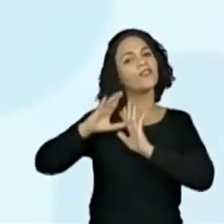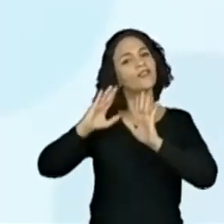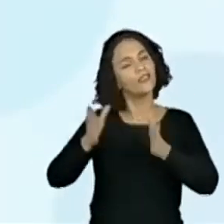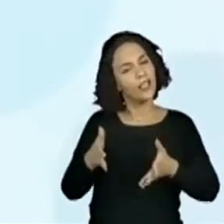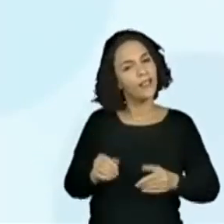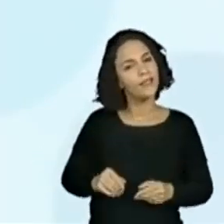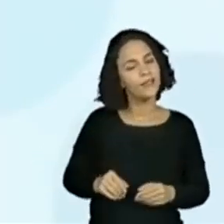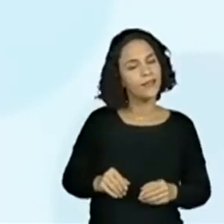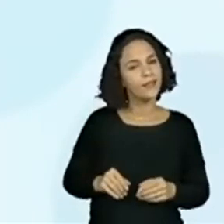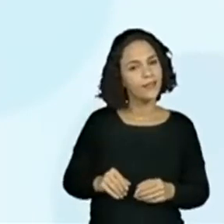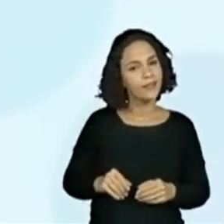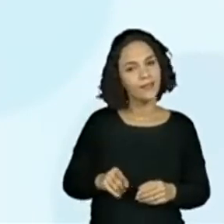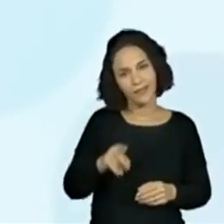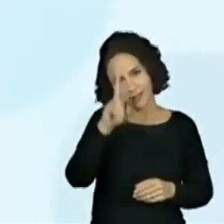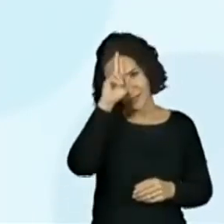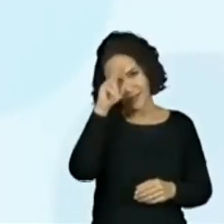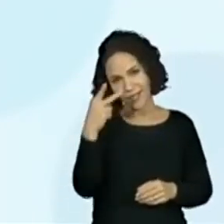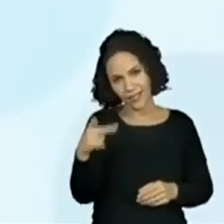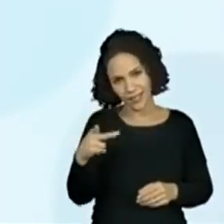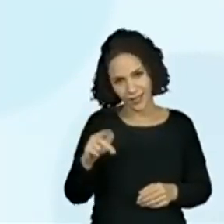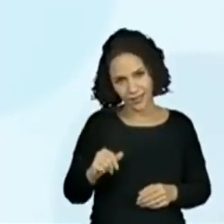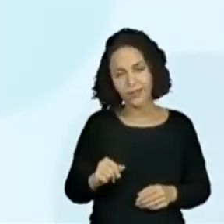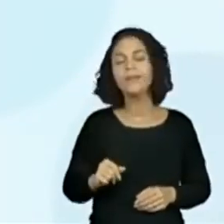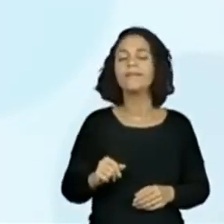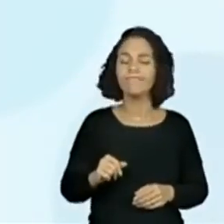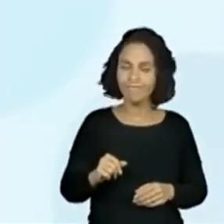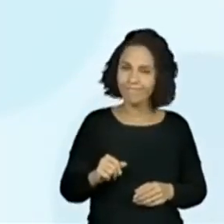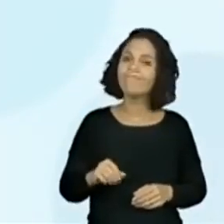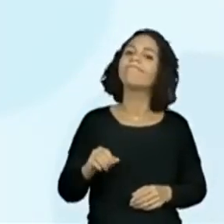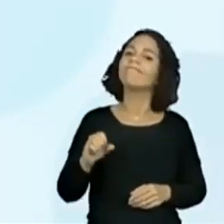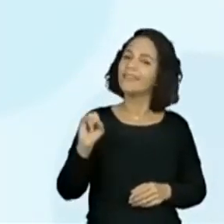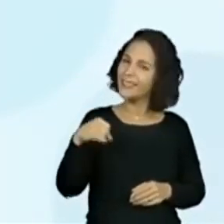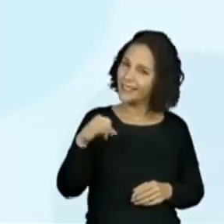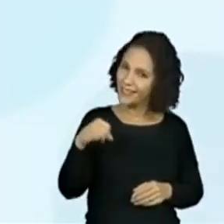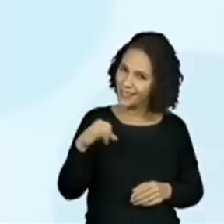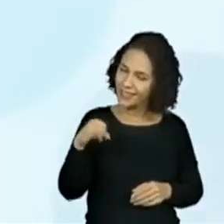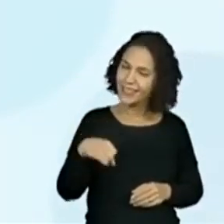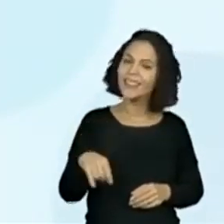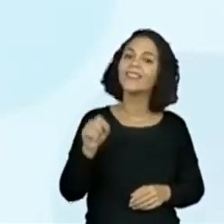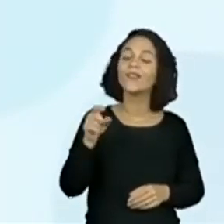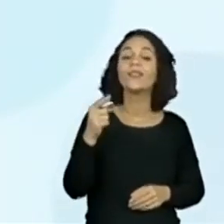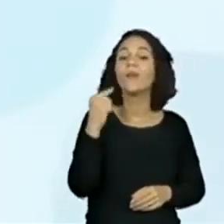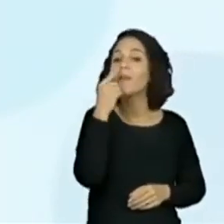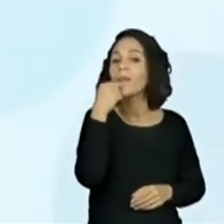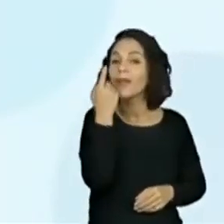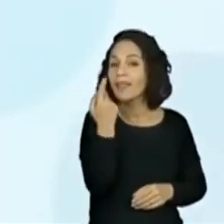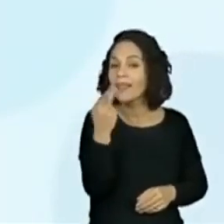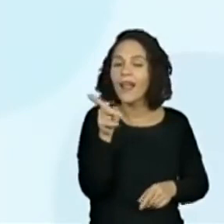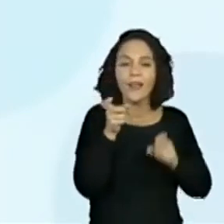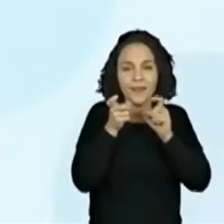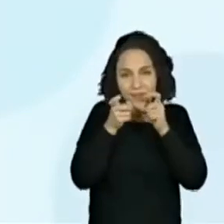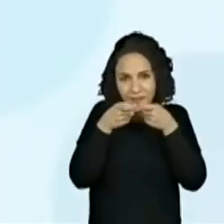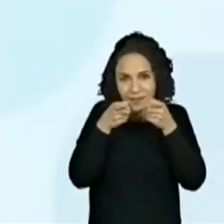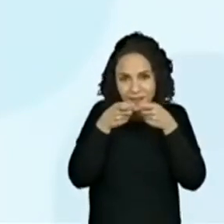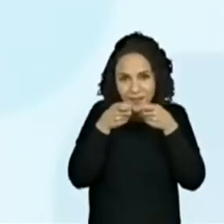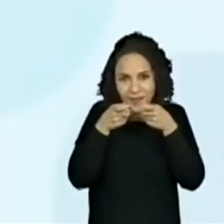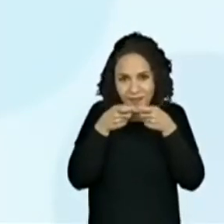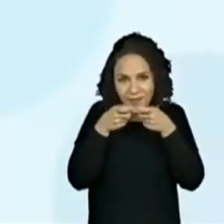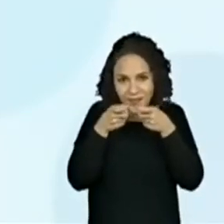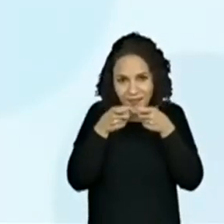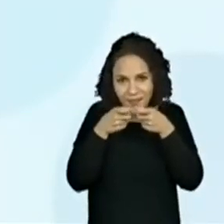alimentação da barata. E sim, a barata tem um aparelho bucal